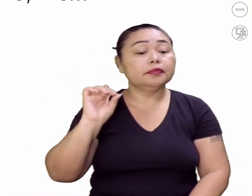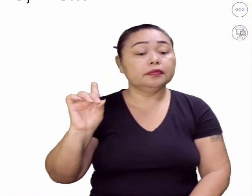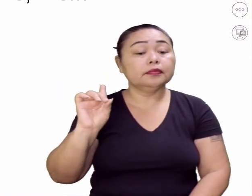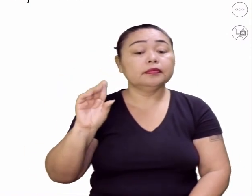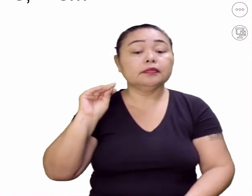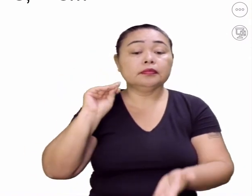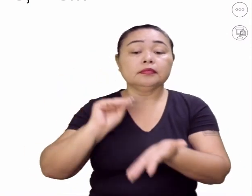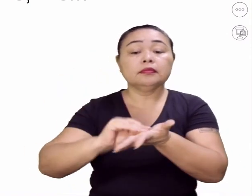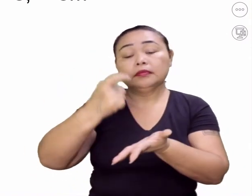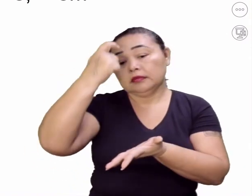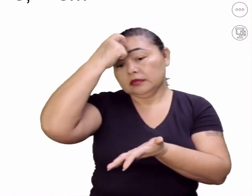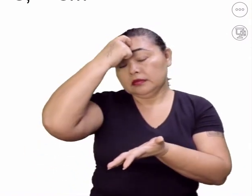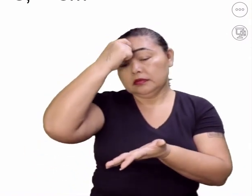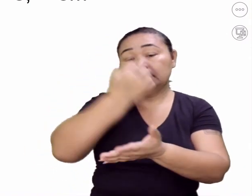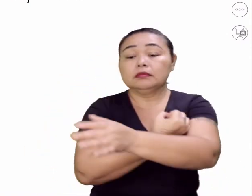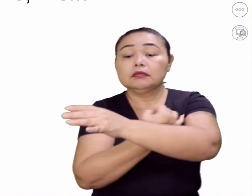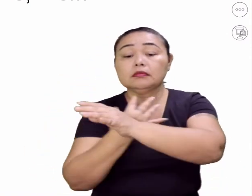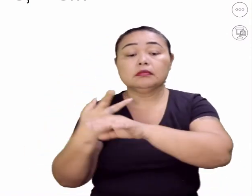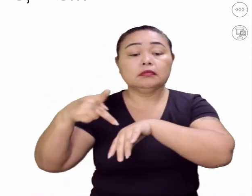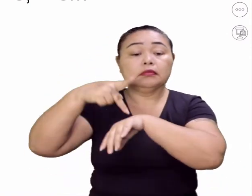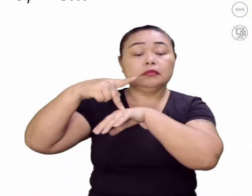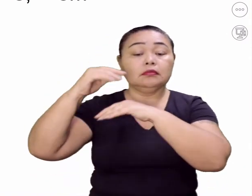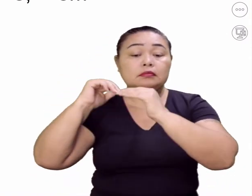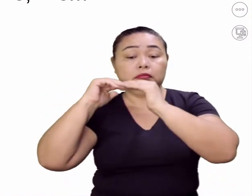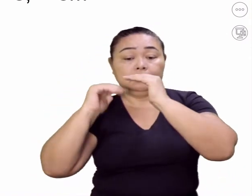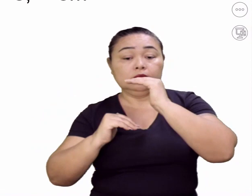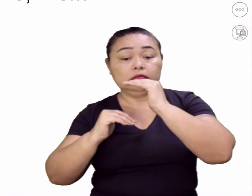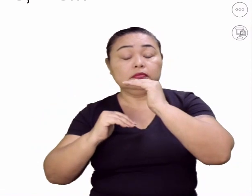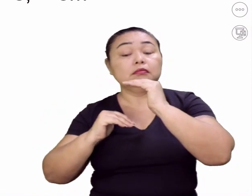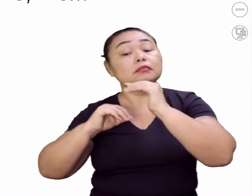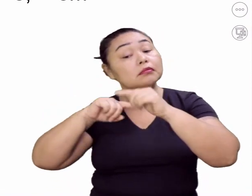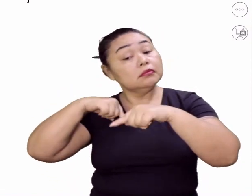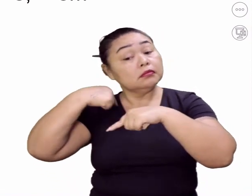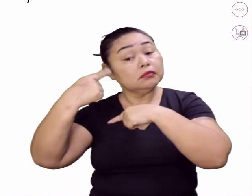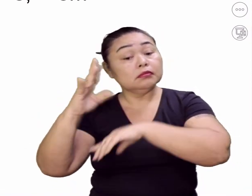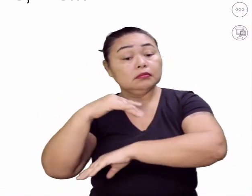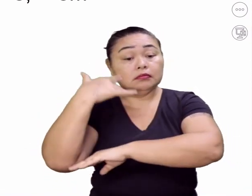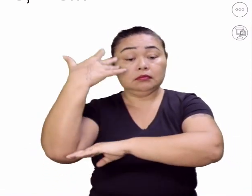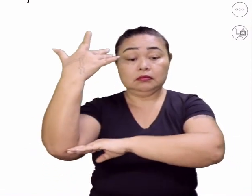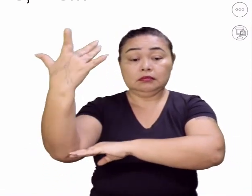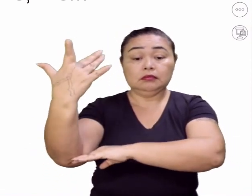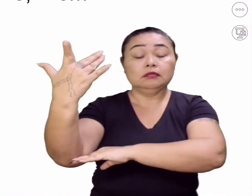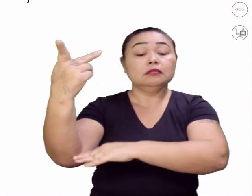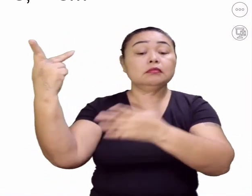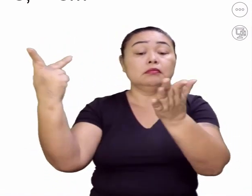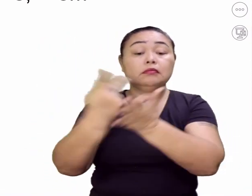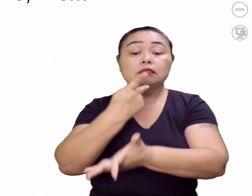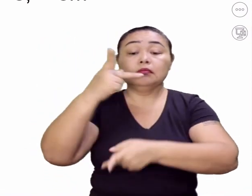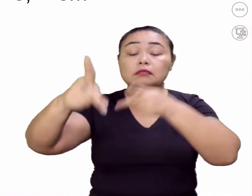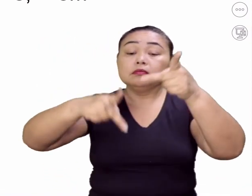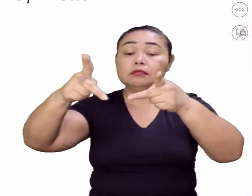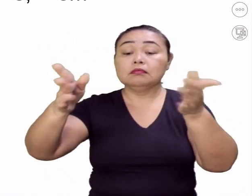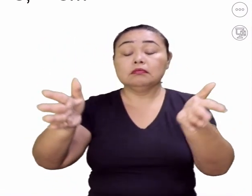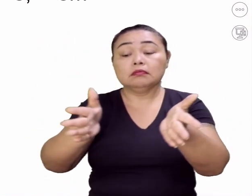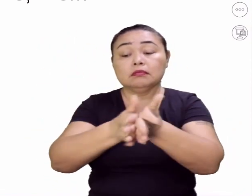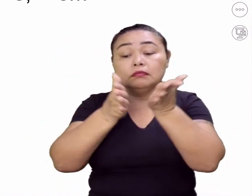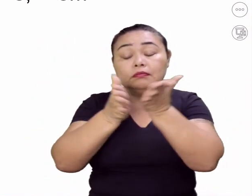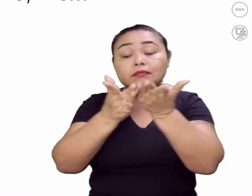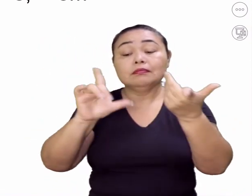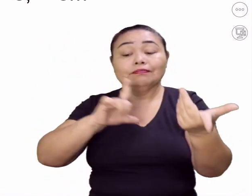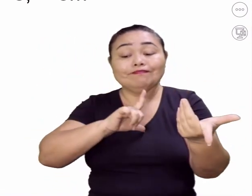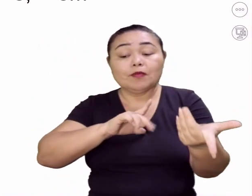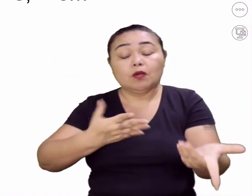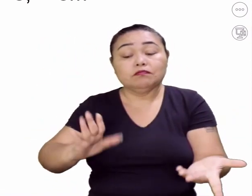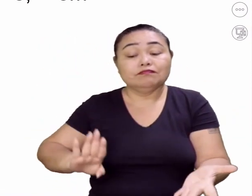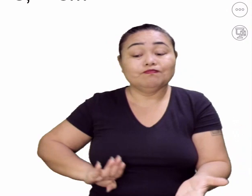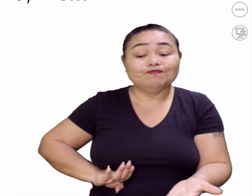D. A falta de consciência ambiental nos países subdesenvolvidos leva a desmatamentos ocasionados por populações pobres